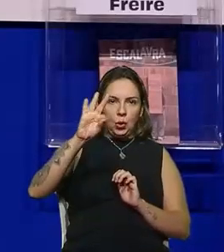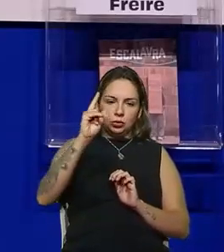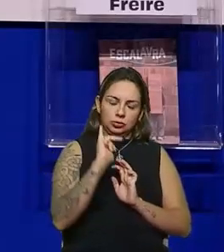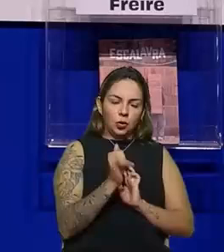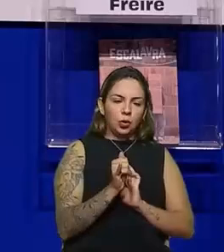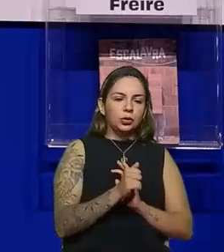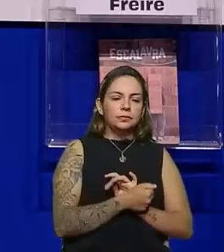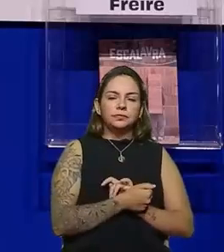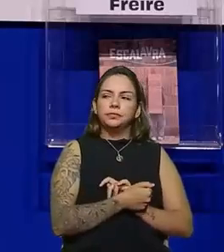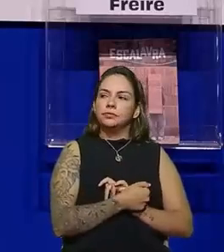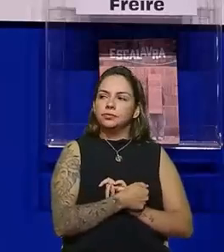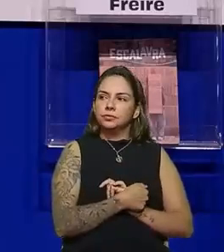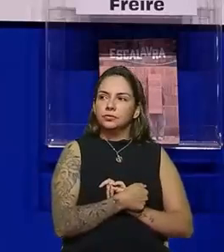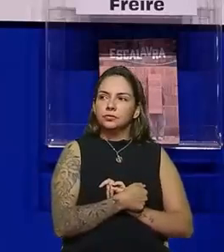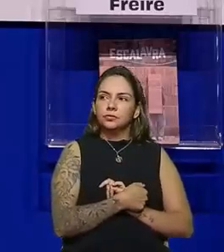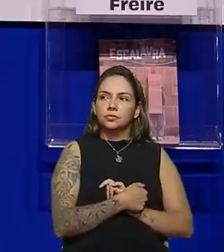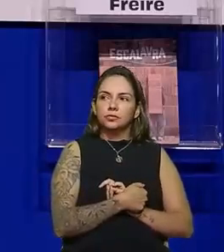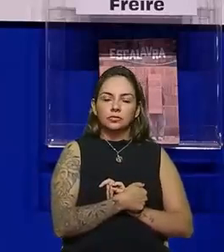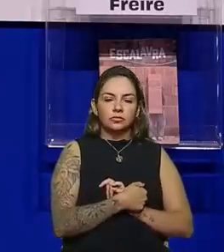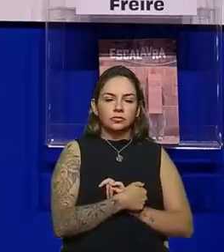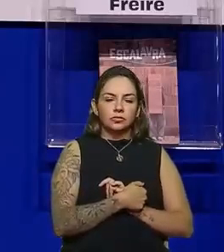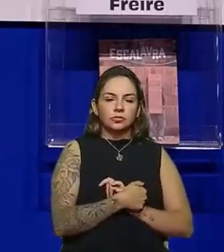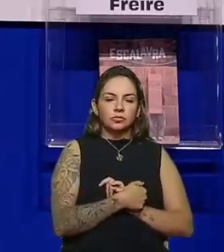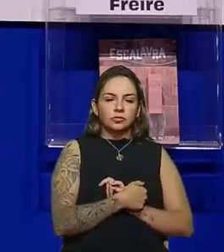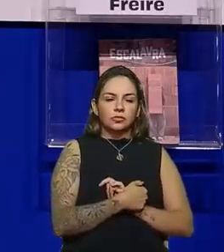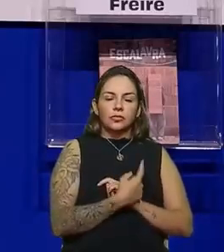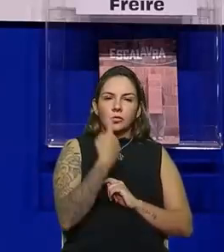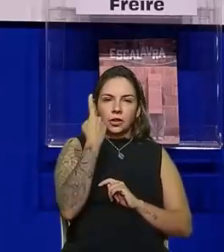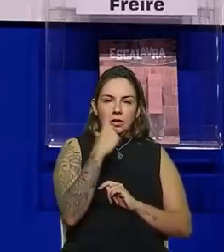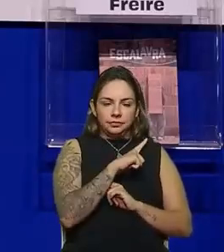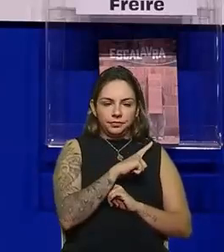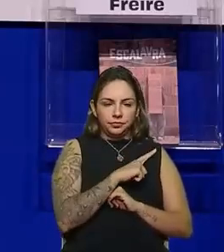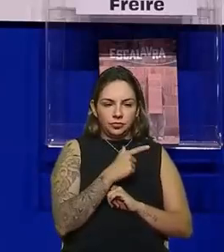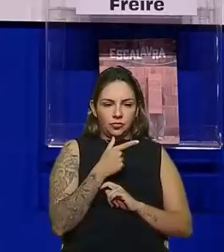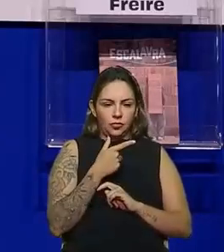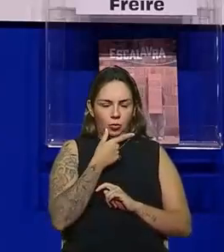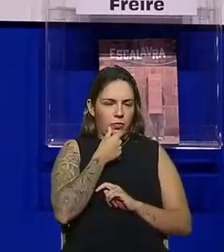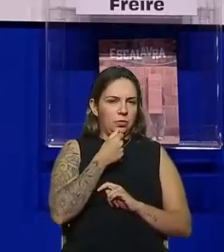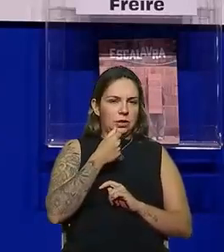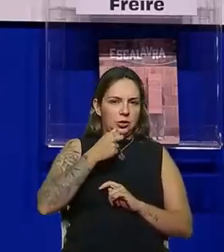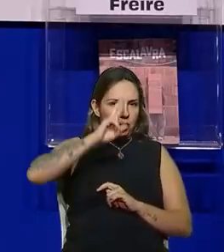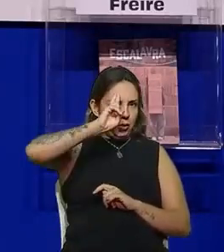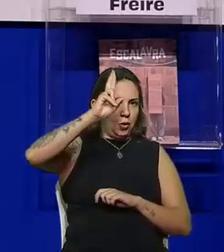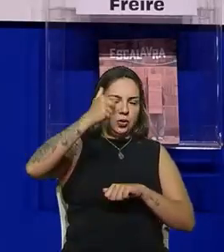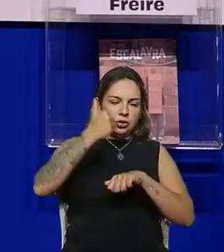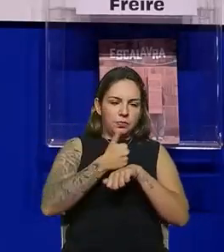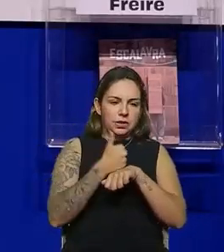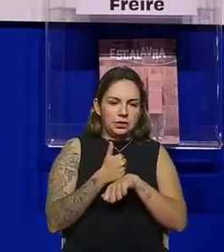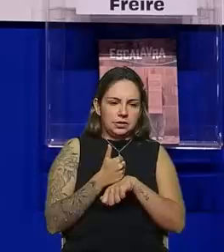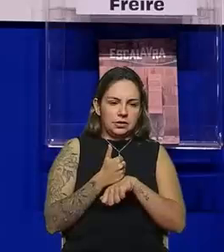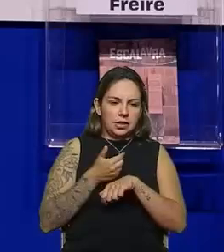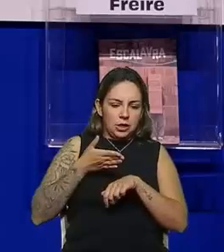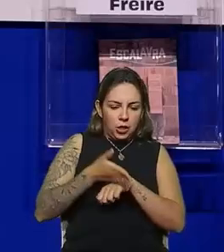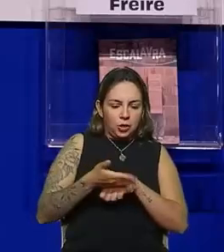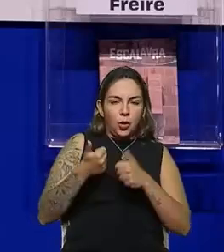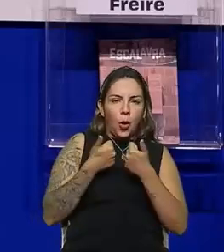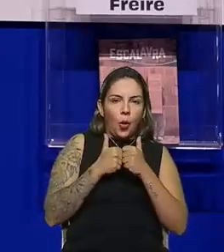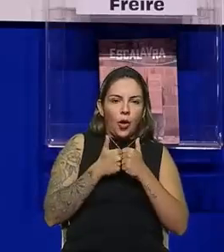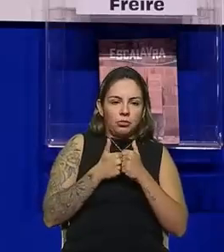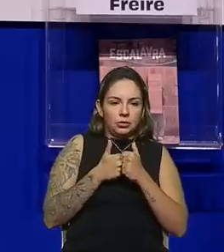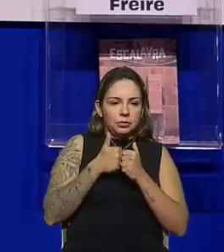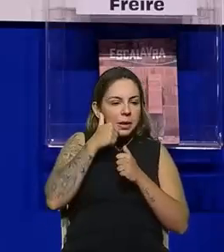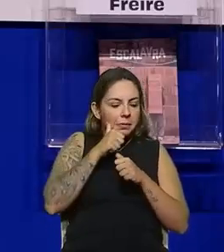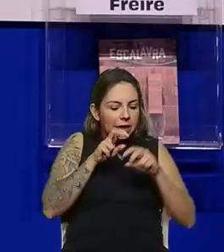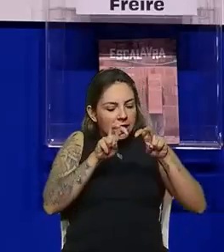não me lembro exatamente o título, mas há um senhor que entra no ônibus e se senta ao lado de